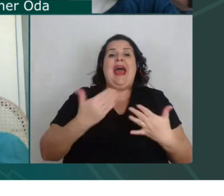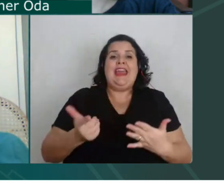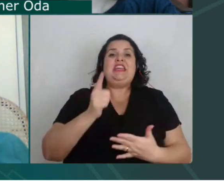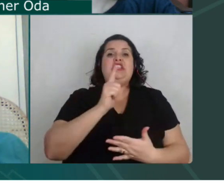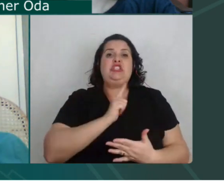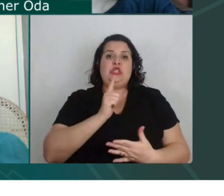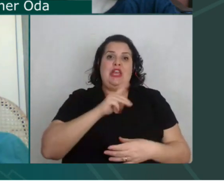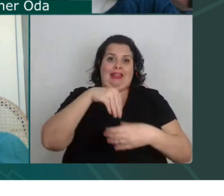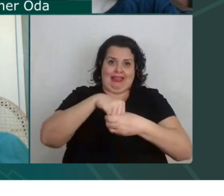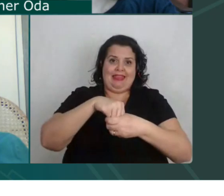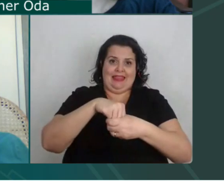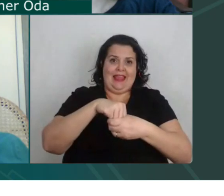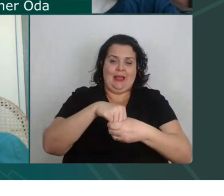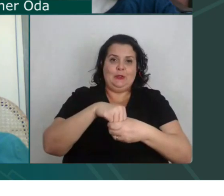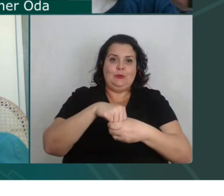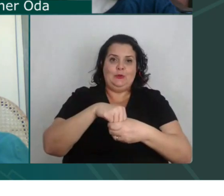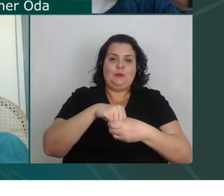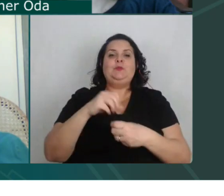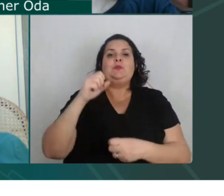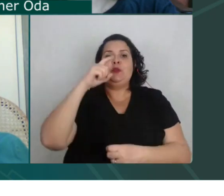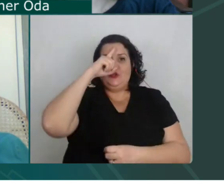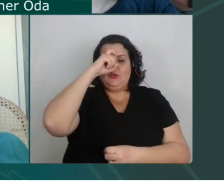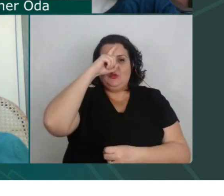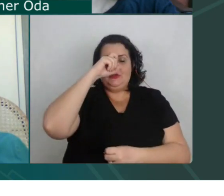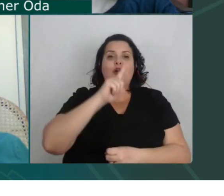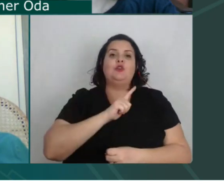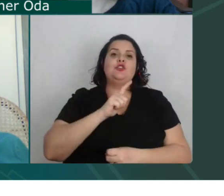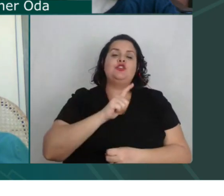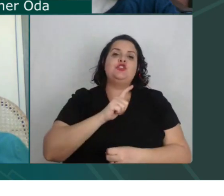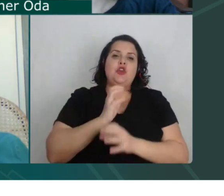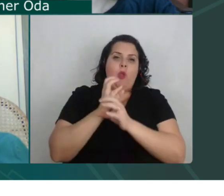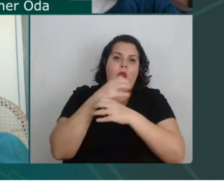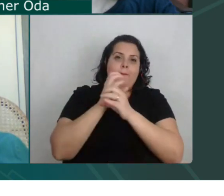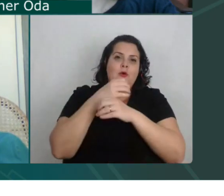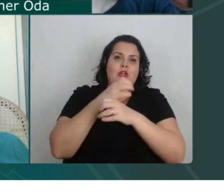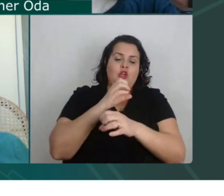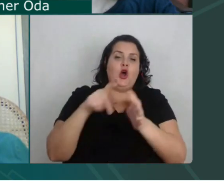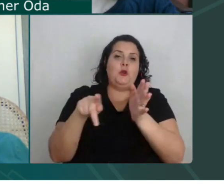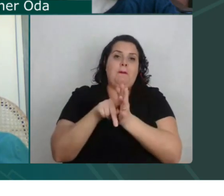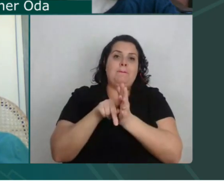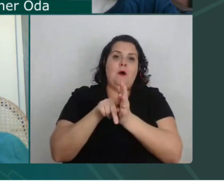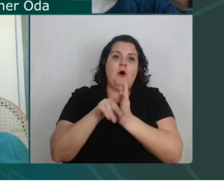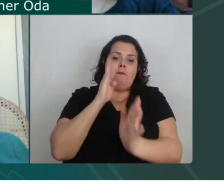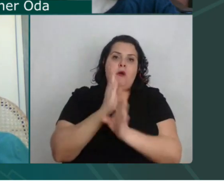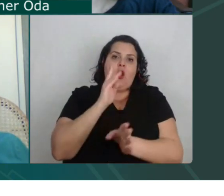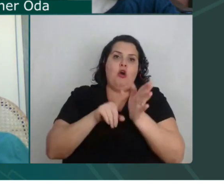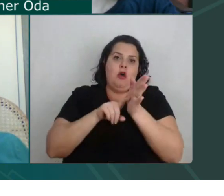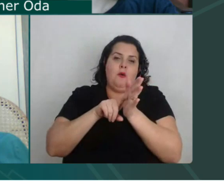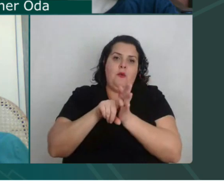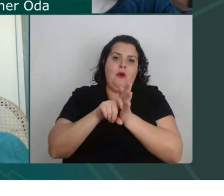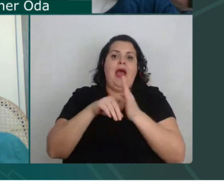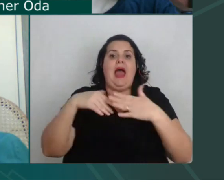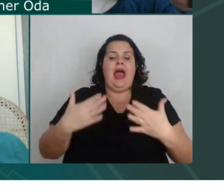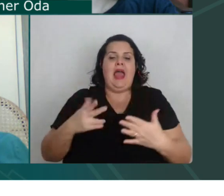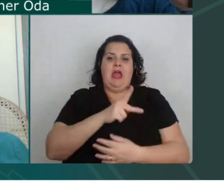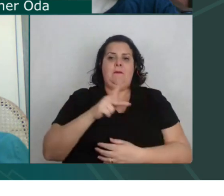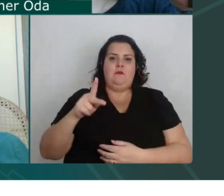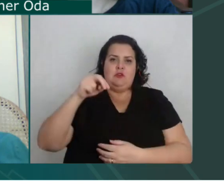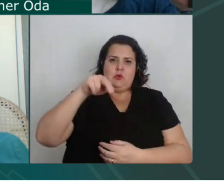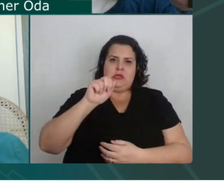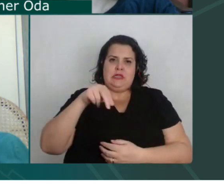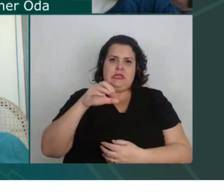virologia preparado para dar um diagnóstico rápido em 24 horas. Então, a professora Nancy, coordenando,